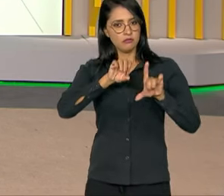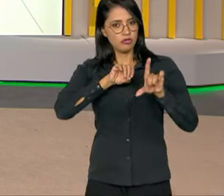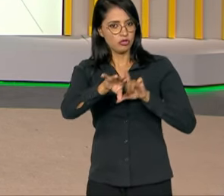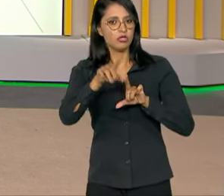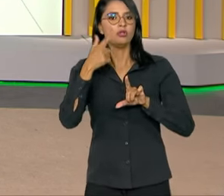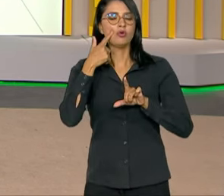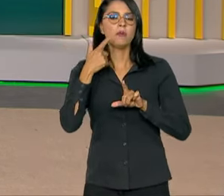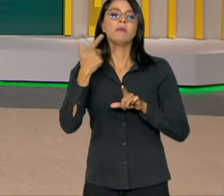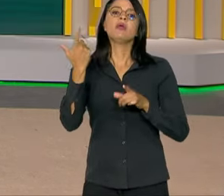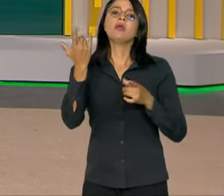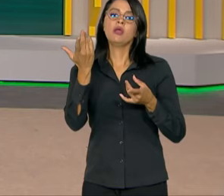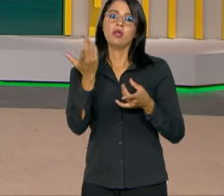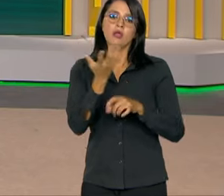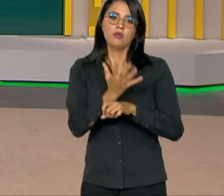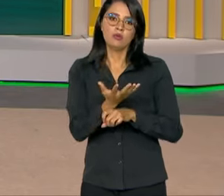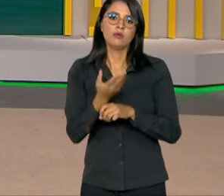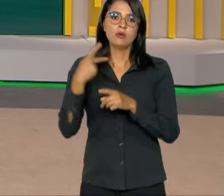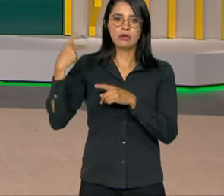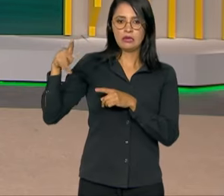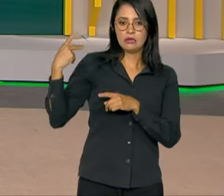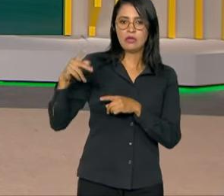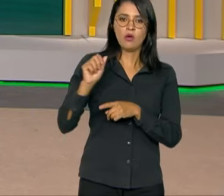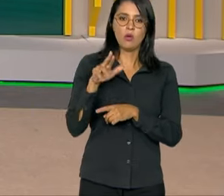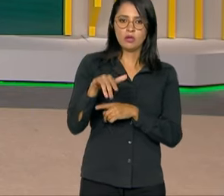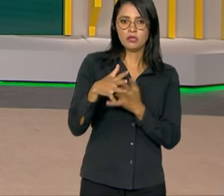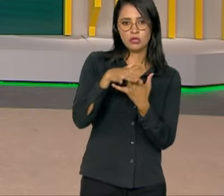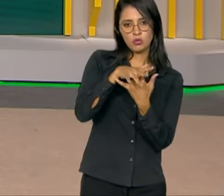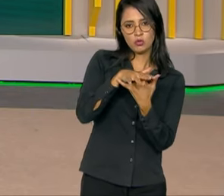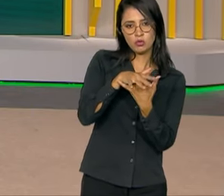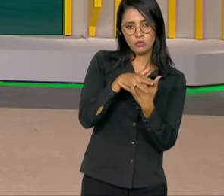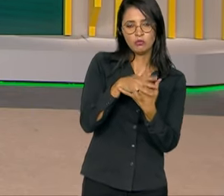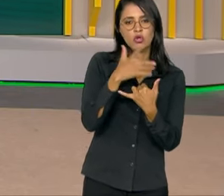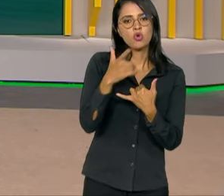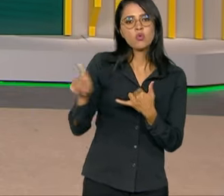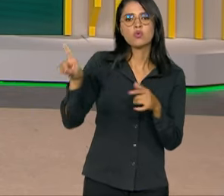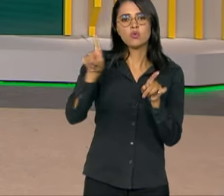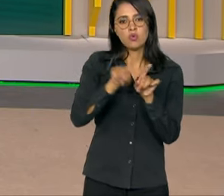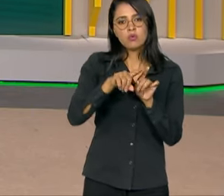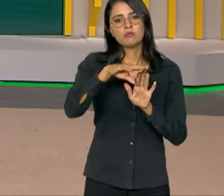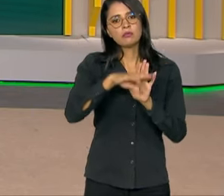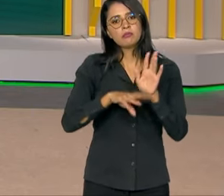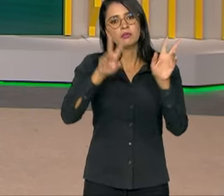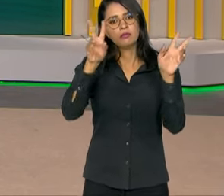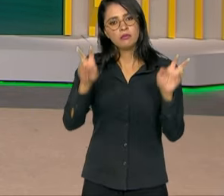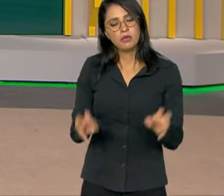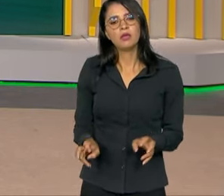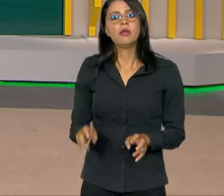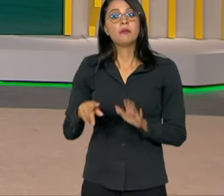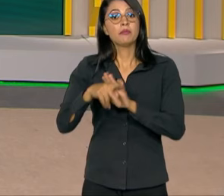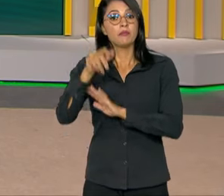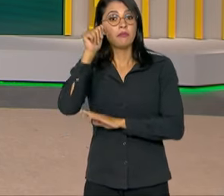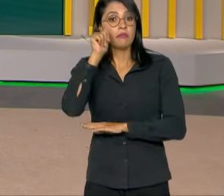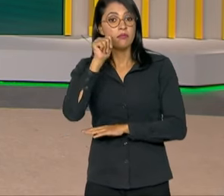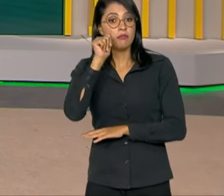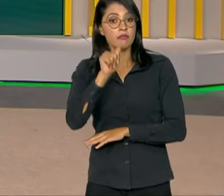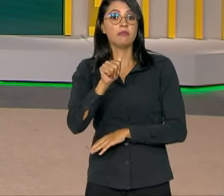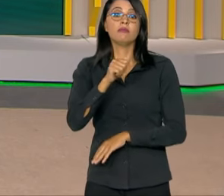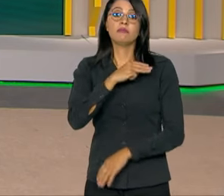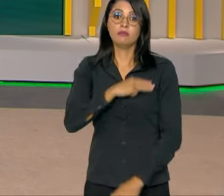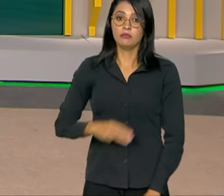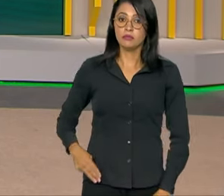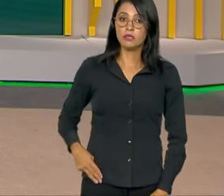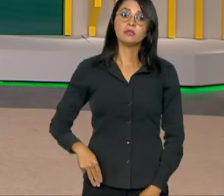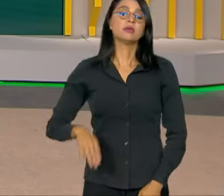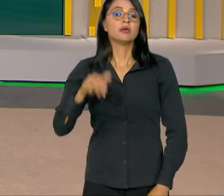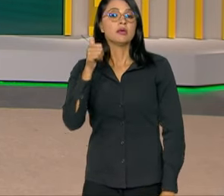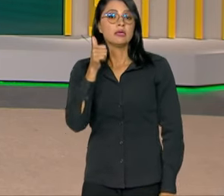pelo canal da agência ANA no YouTube. E uma outra agenda é da ministra da Saúde, Nísia Trindade, que visita a tenda